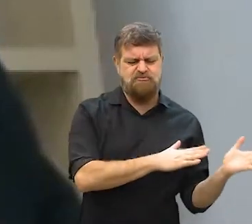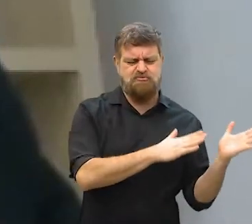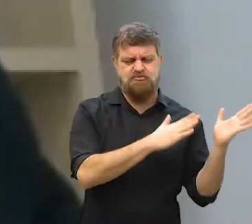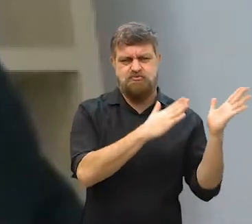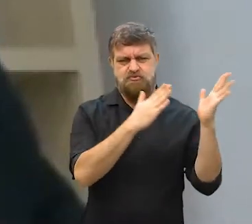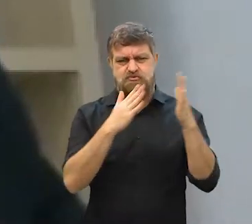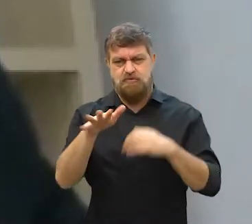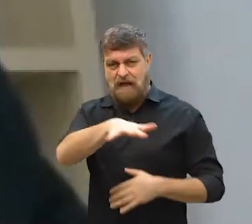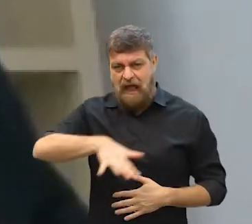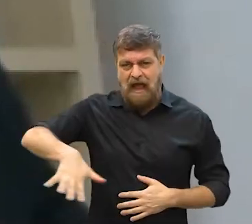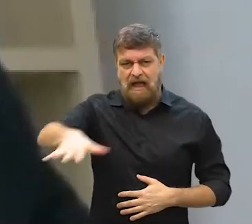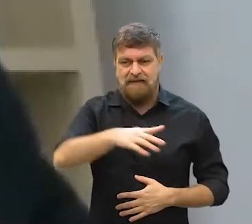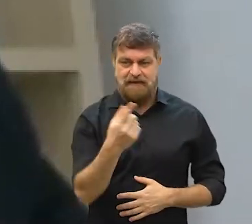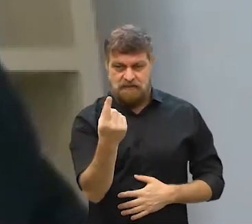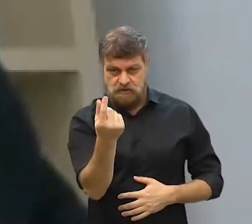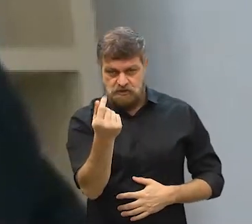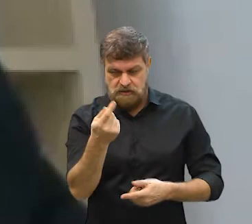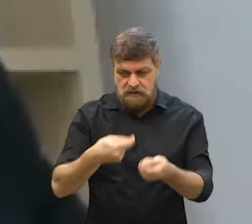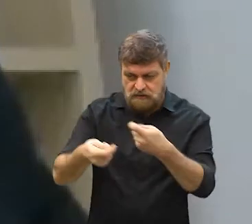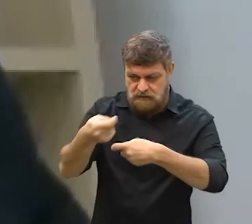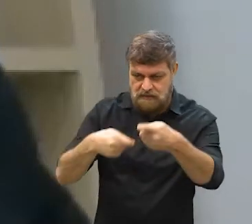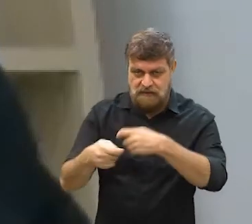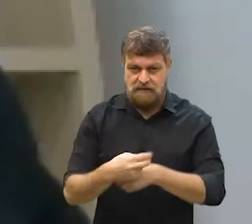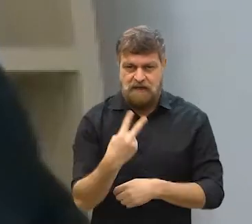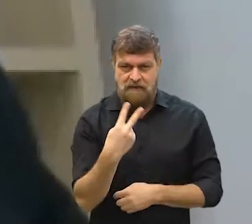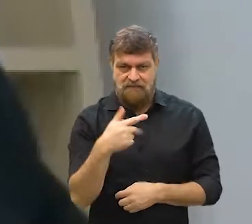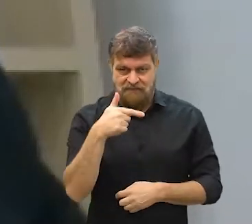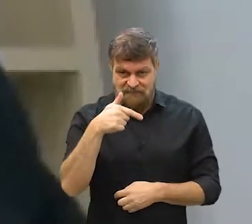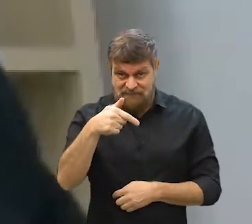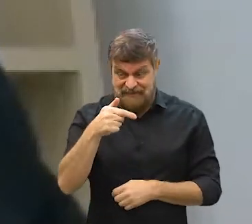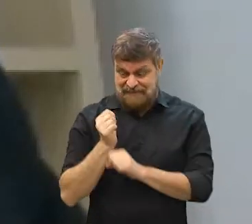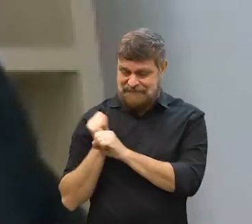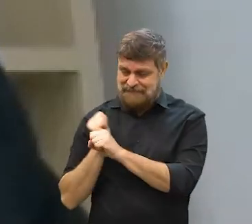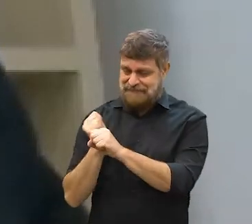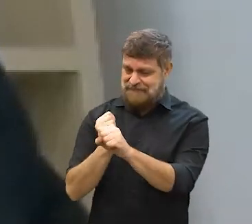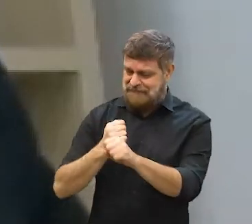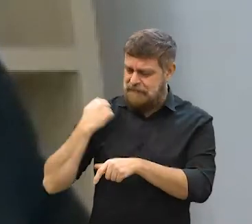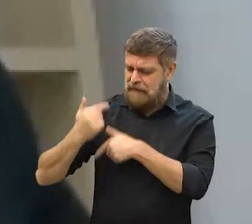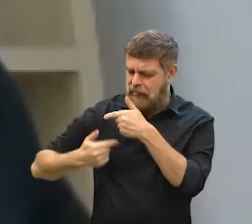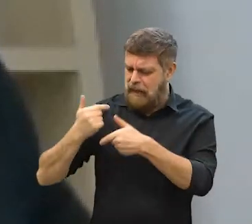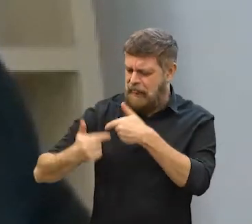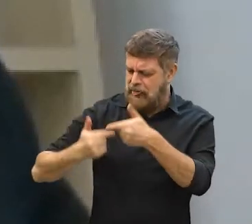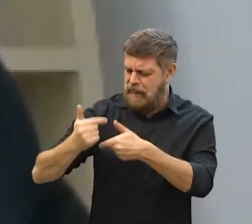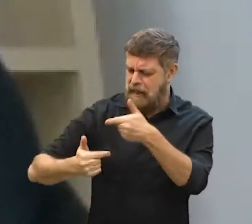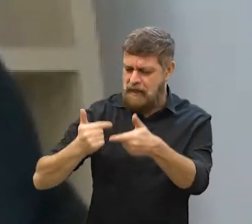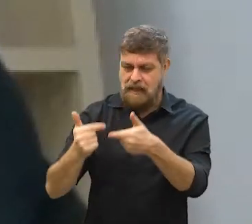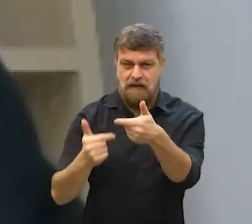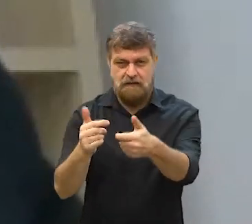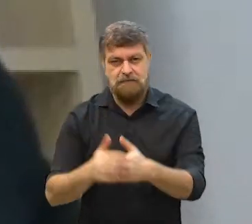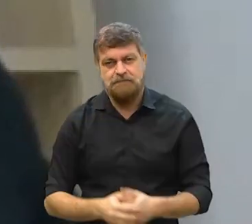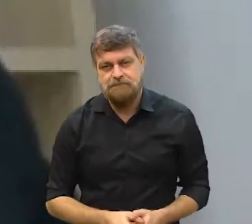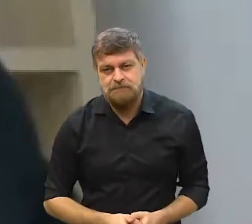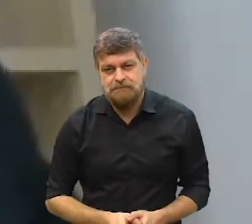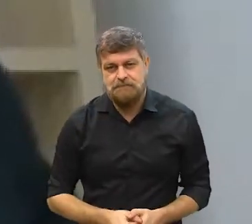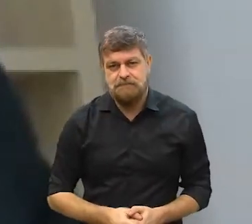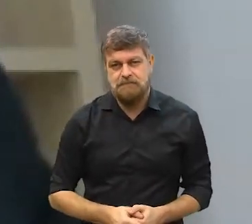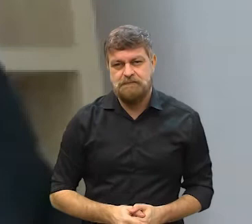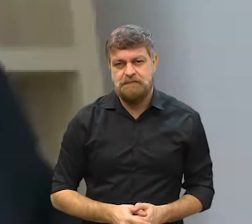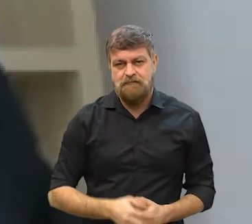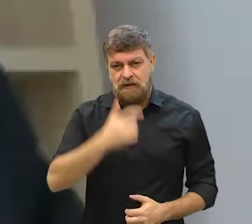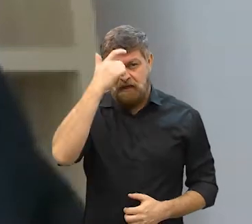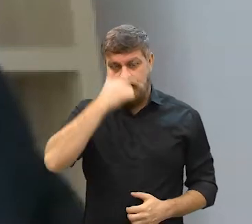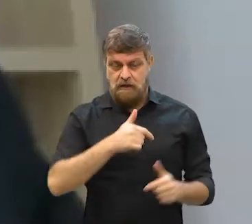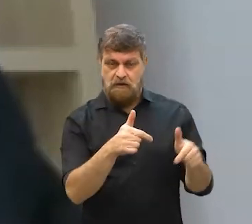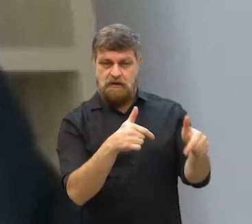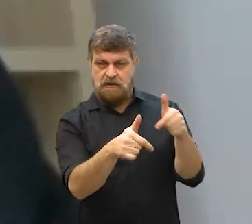financeiro, né? Trabalhei 27 anos no mercado financeiro, e ultimamente a gente tem